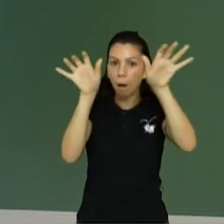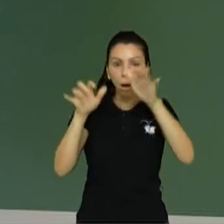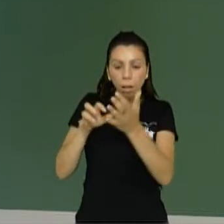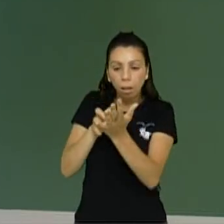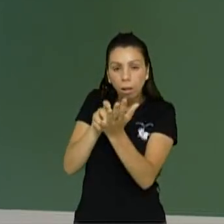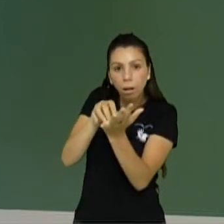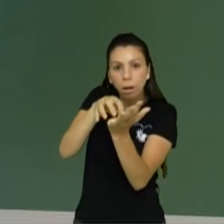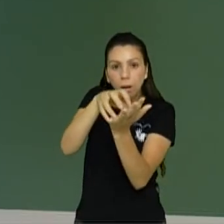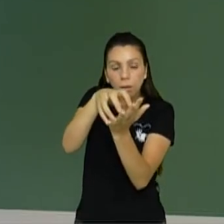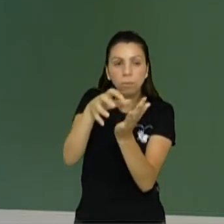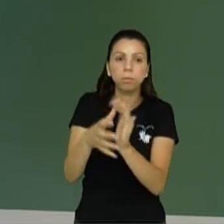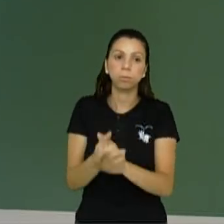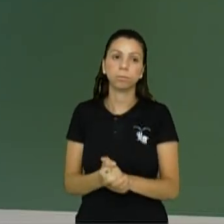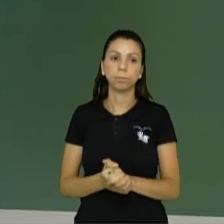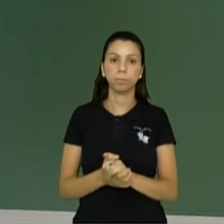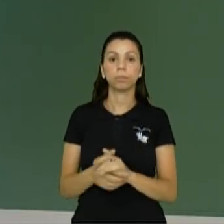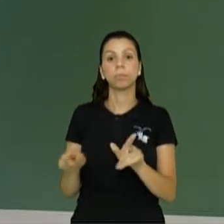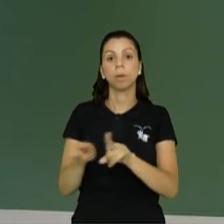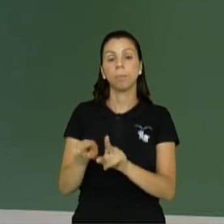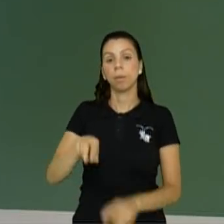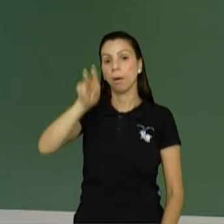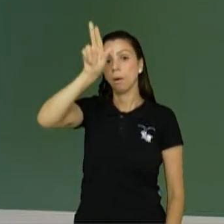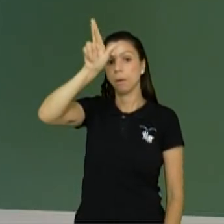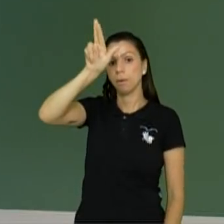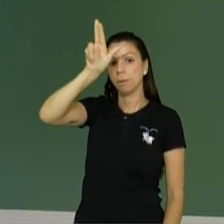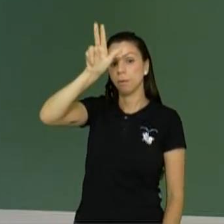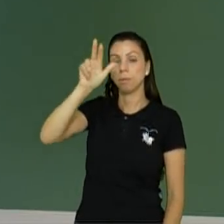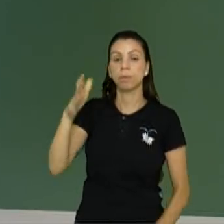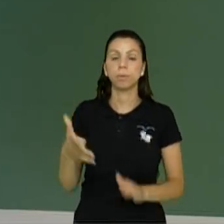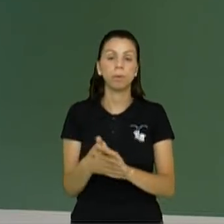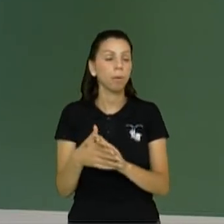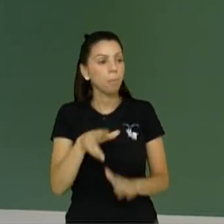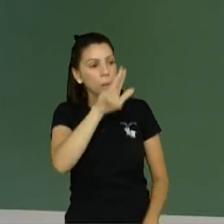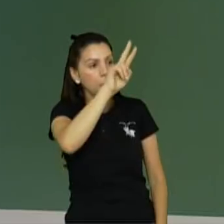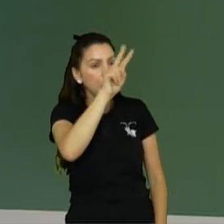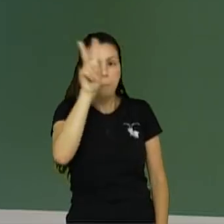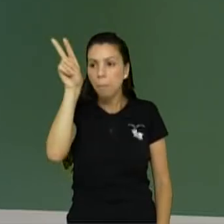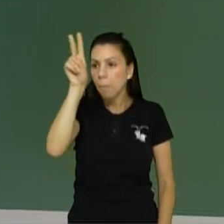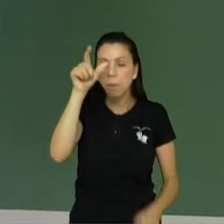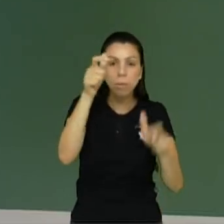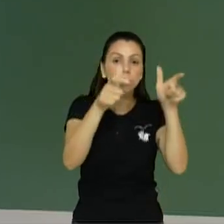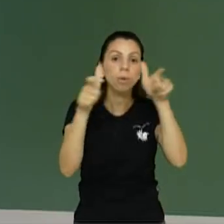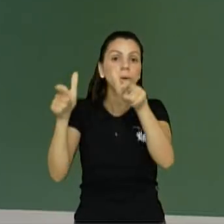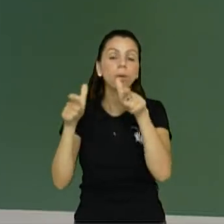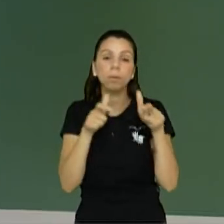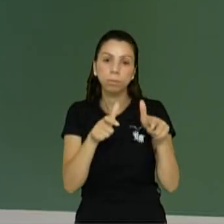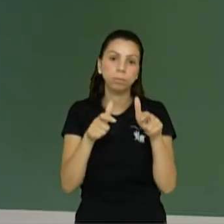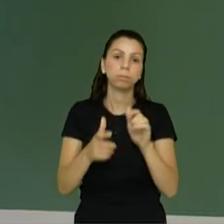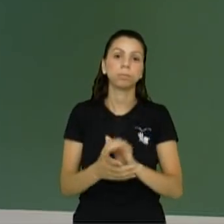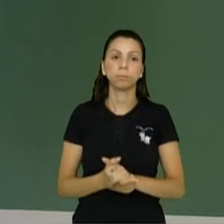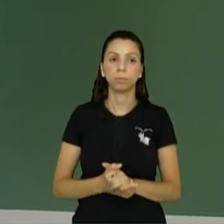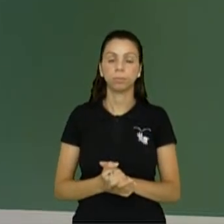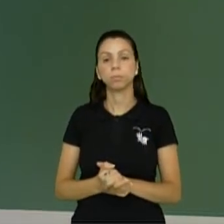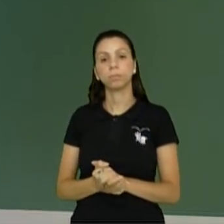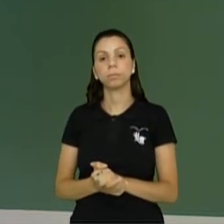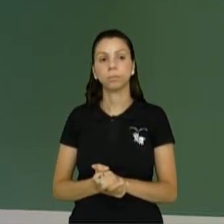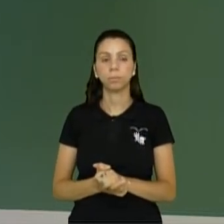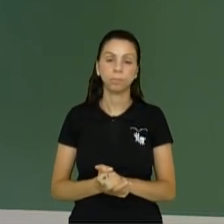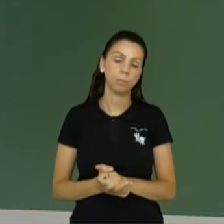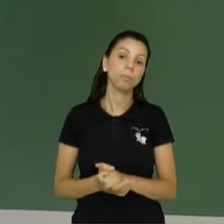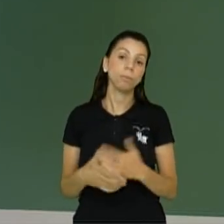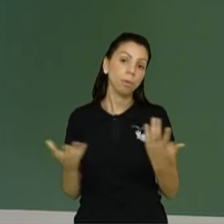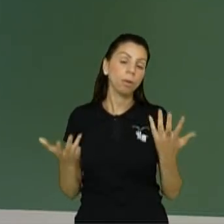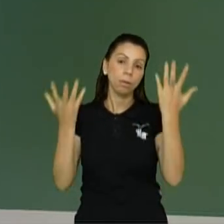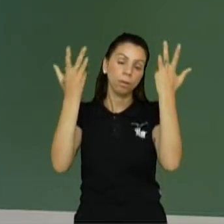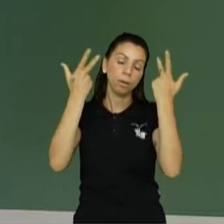E eles também têm a desenvoltura de antenas, que vão ajudar eles a se localizar com várias outras questões. Então, esses animais